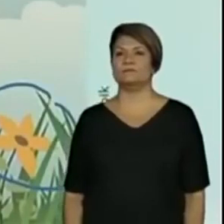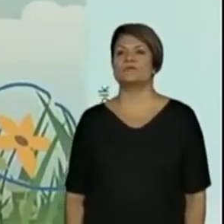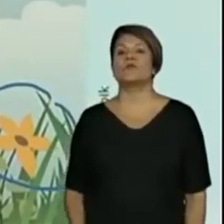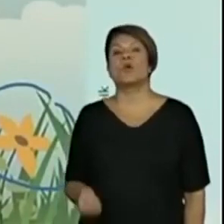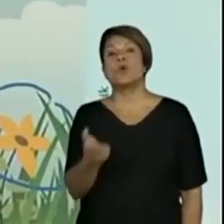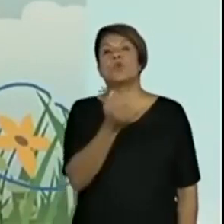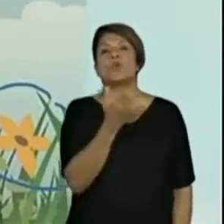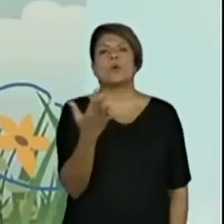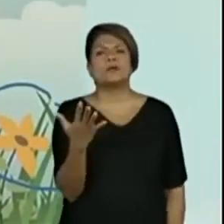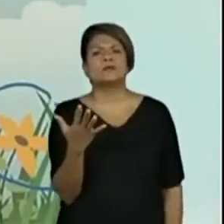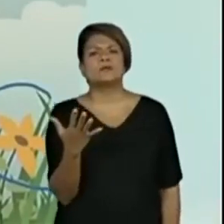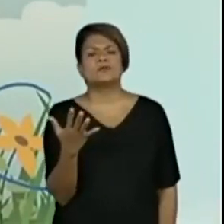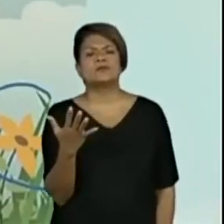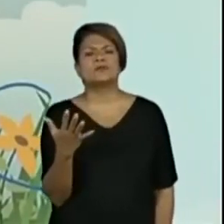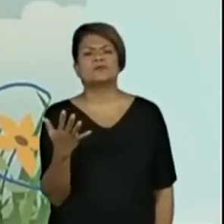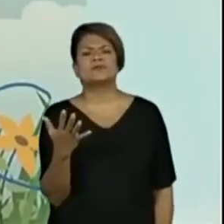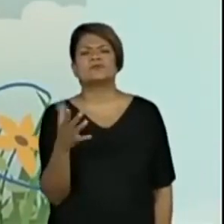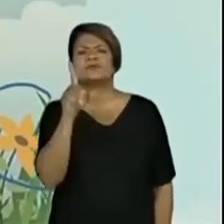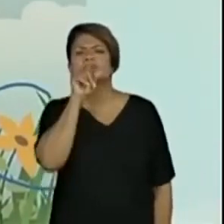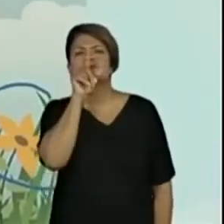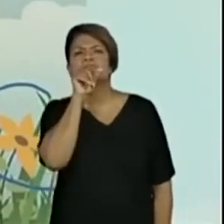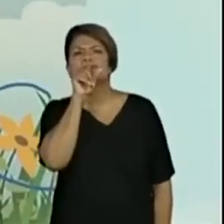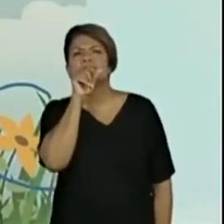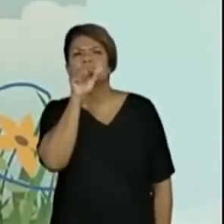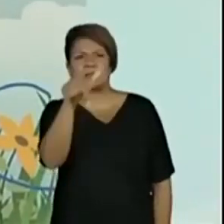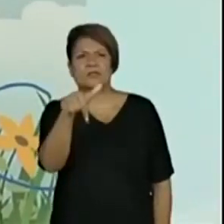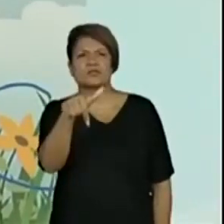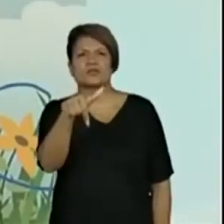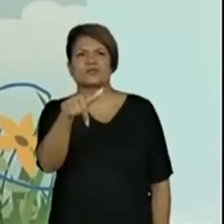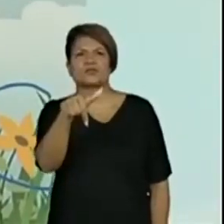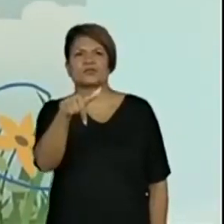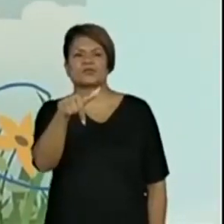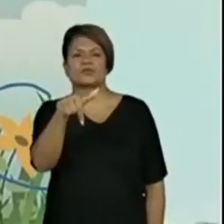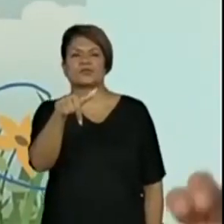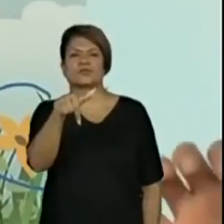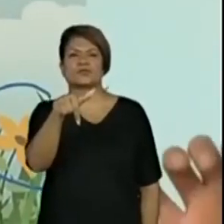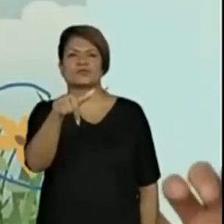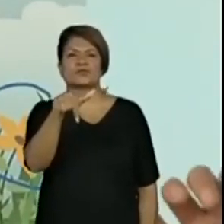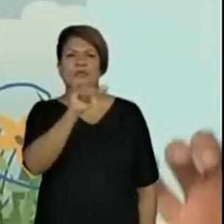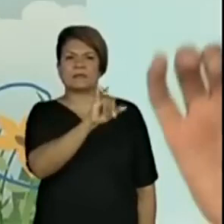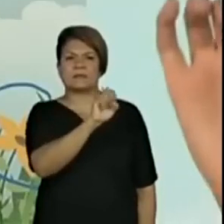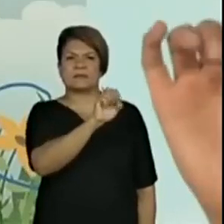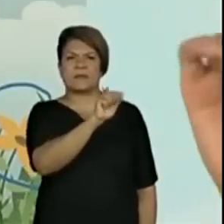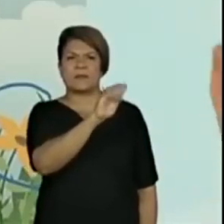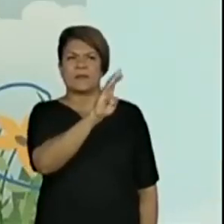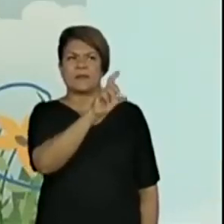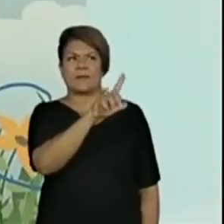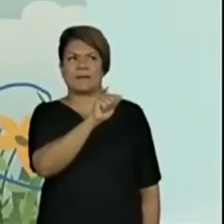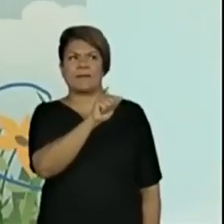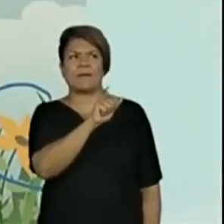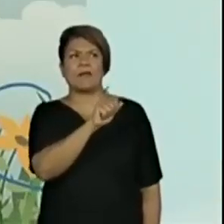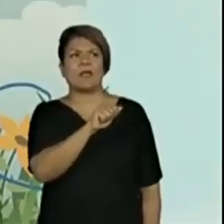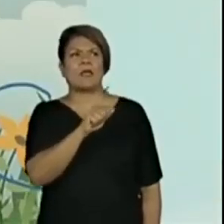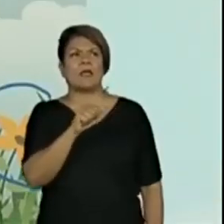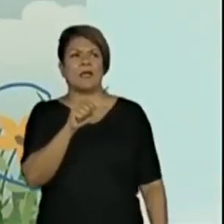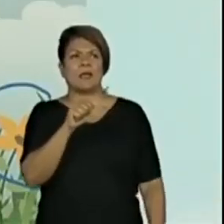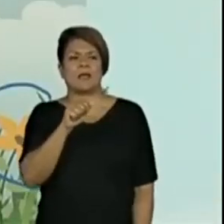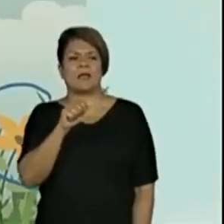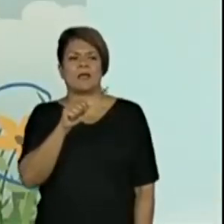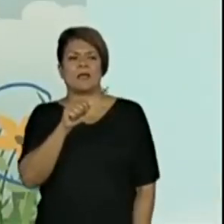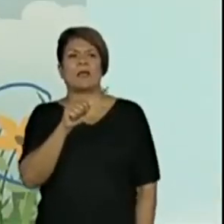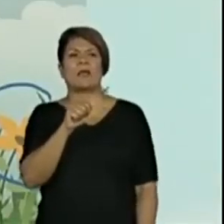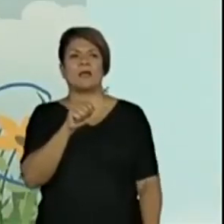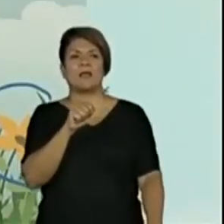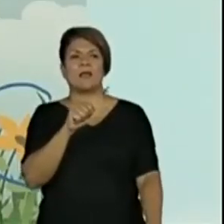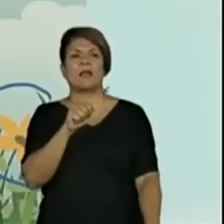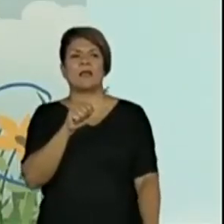Quantos pássaros? Ó, a Isabela tá dizendo que 7. O Emanuel... Tá ali difícil de ver, mas ele disse 8. Ah, e